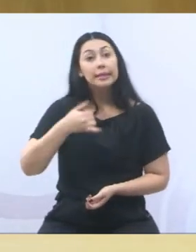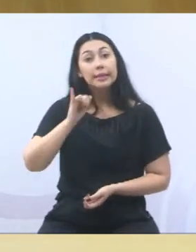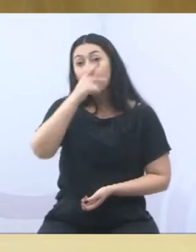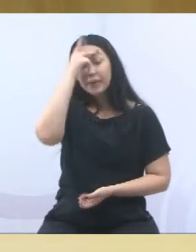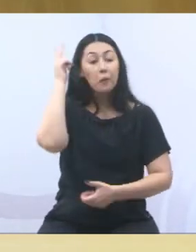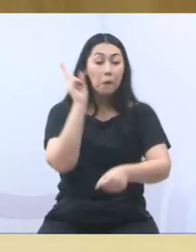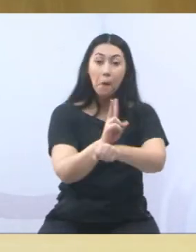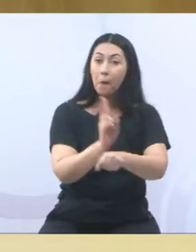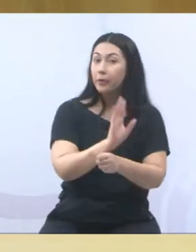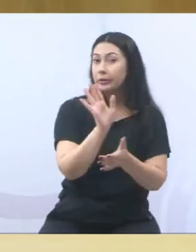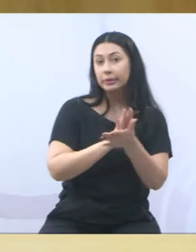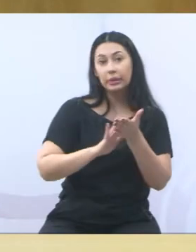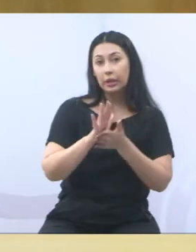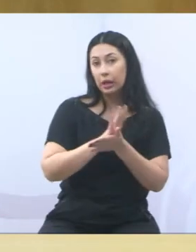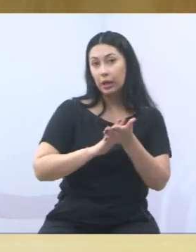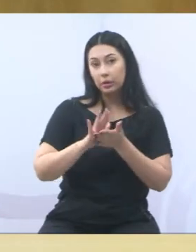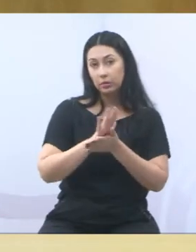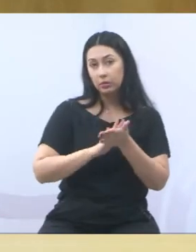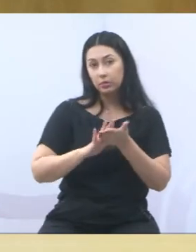cavalos.